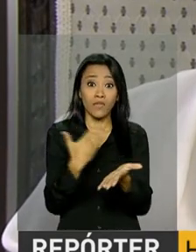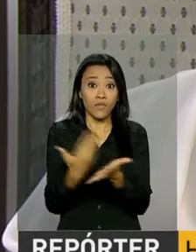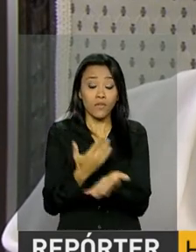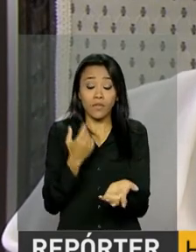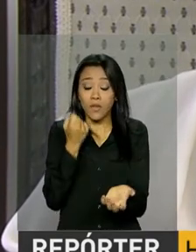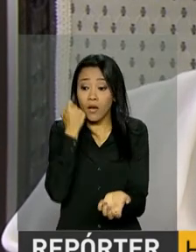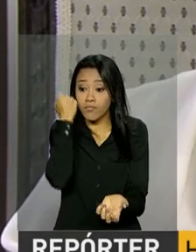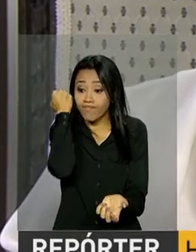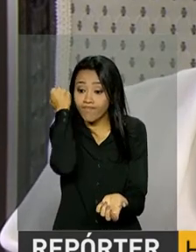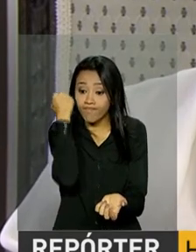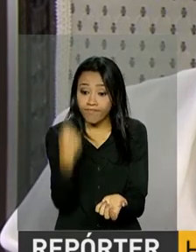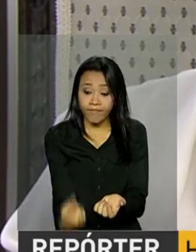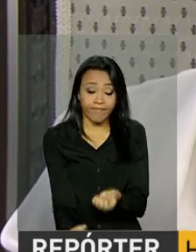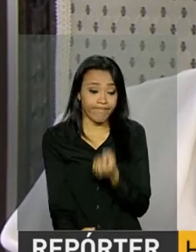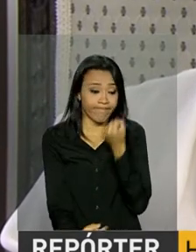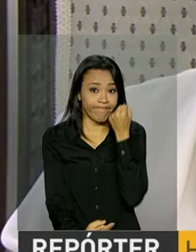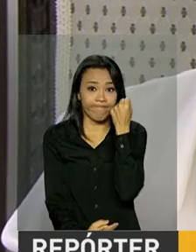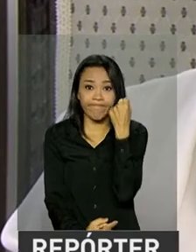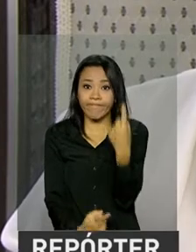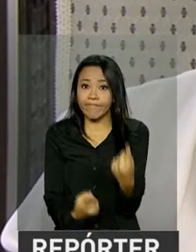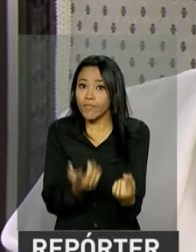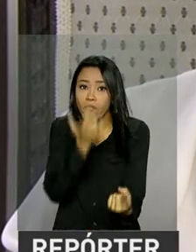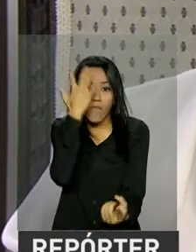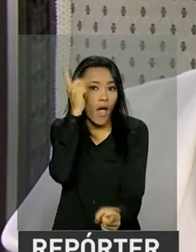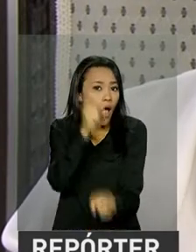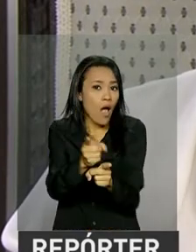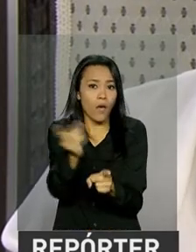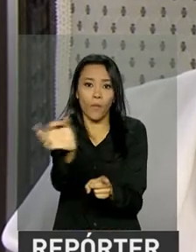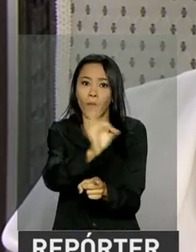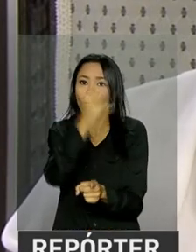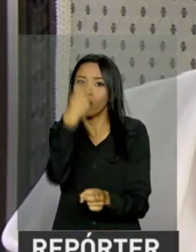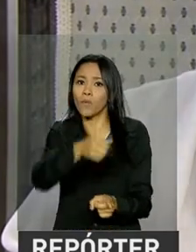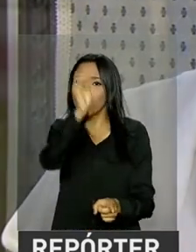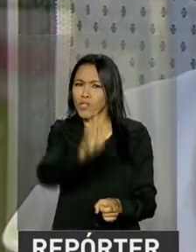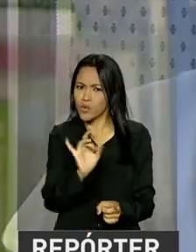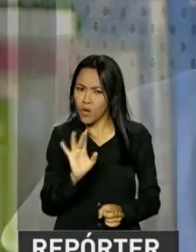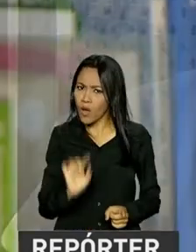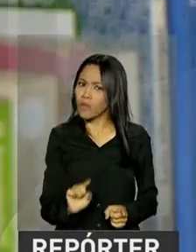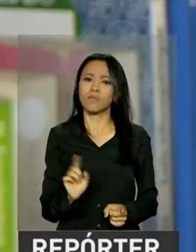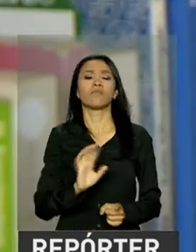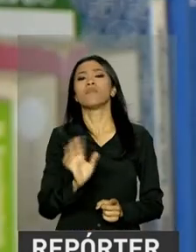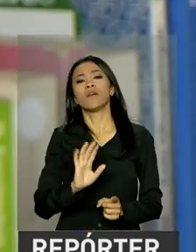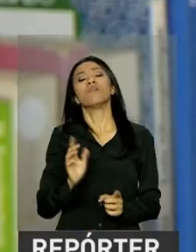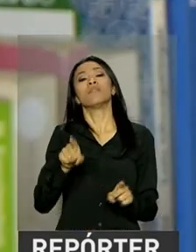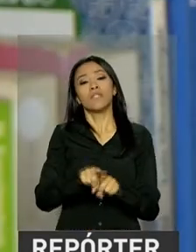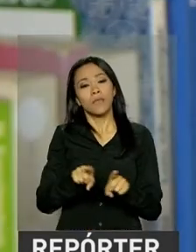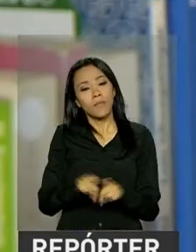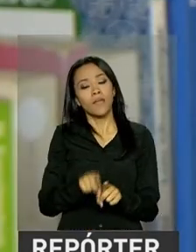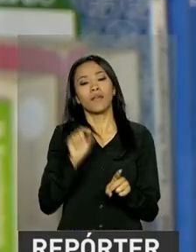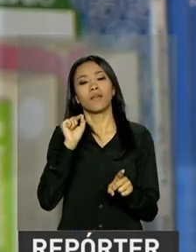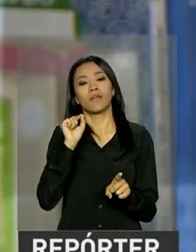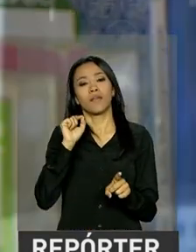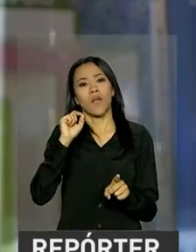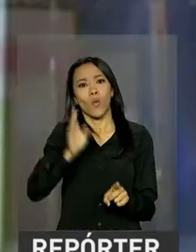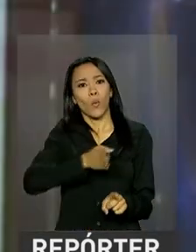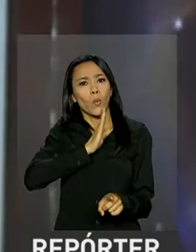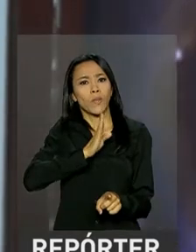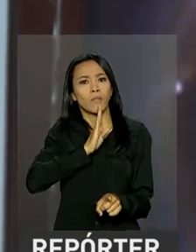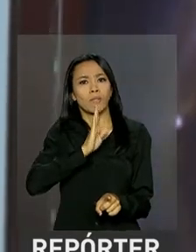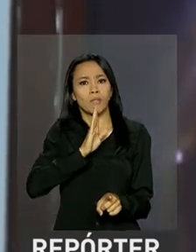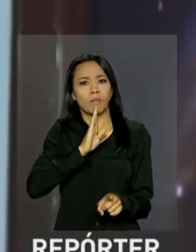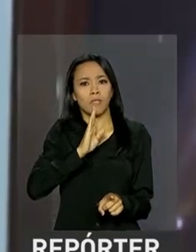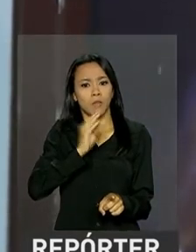ciência brasileira, e não só brasileira, porque ela reflete ao mesmo tempo tanto esse